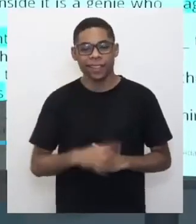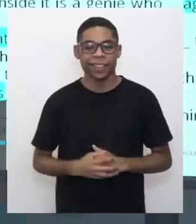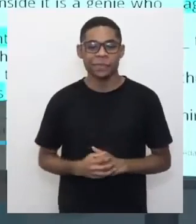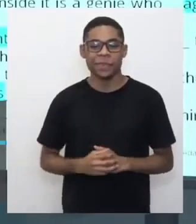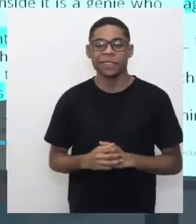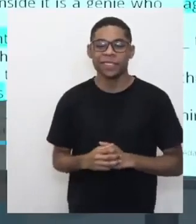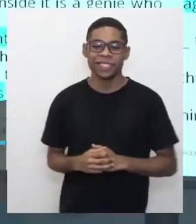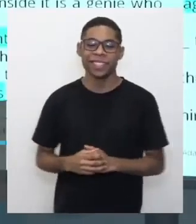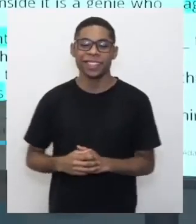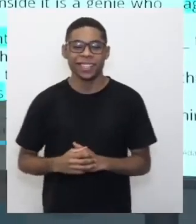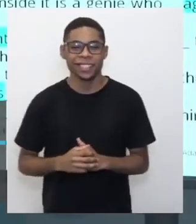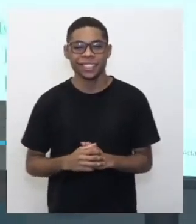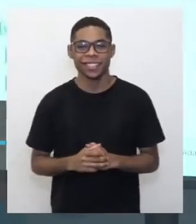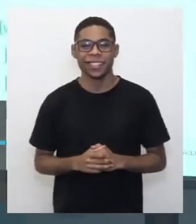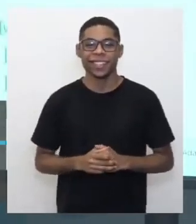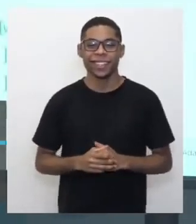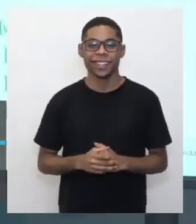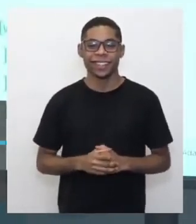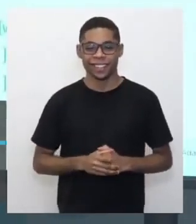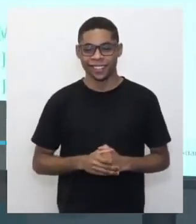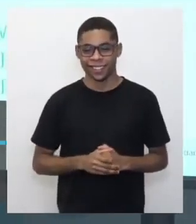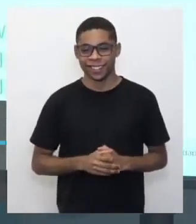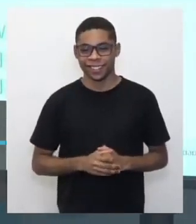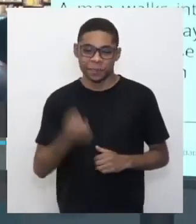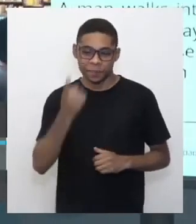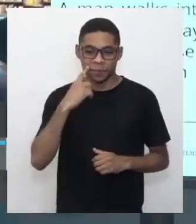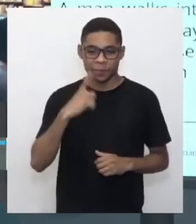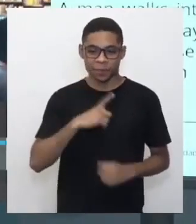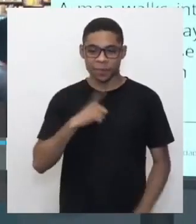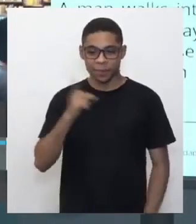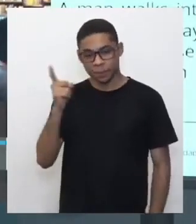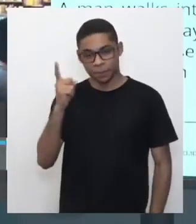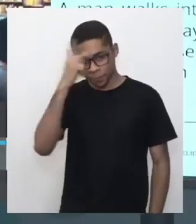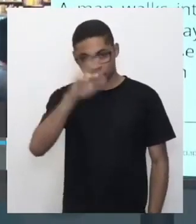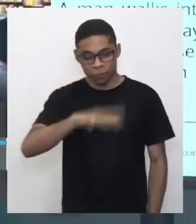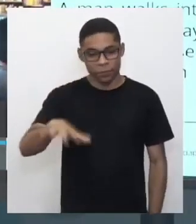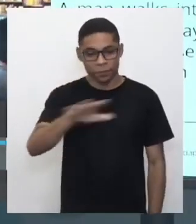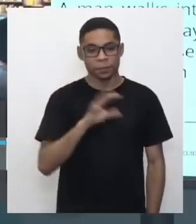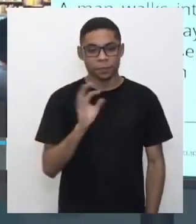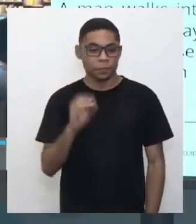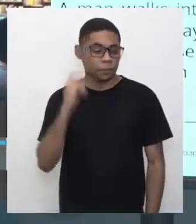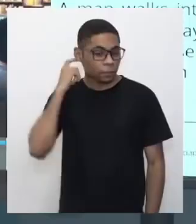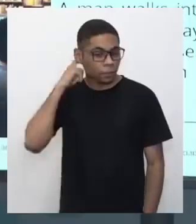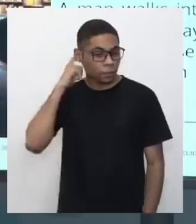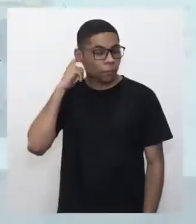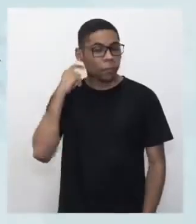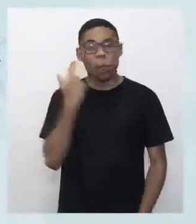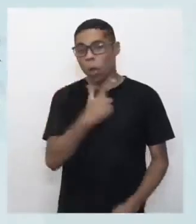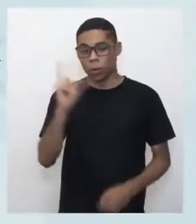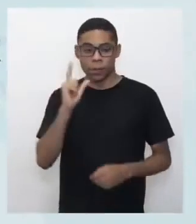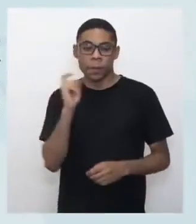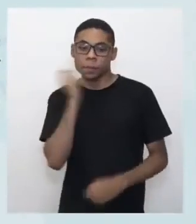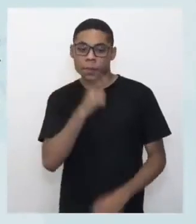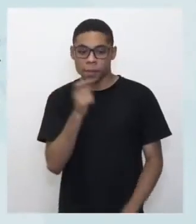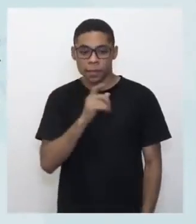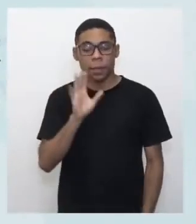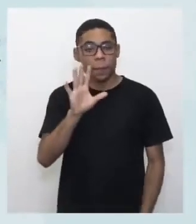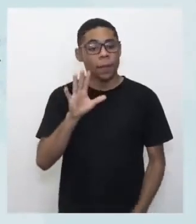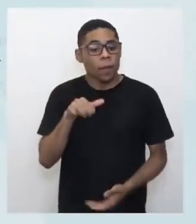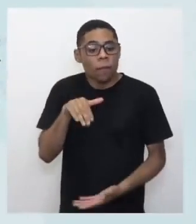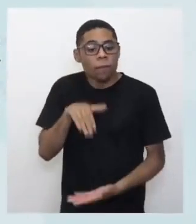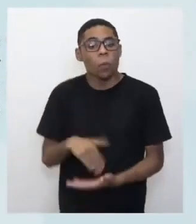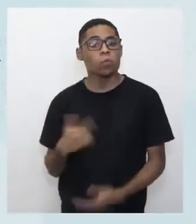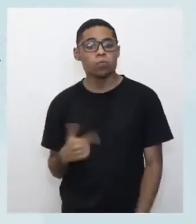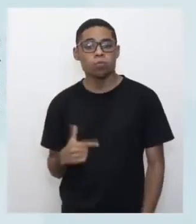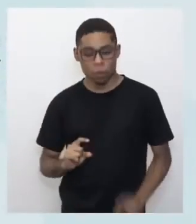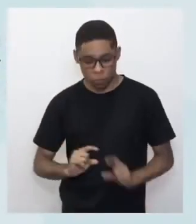vai fazer agora, pessoal? Nós temos aqui, para vocês, uma outra piada, só que ela está sem o final,